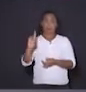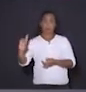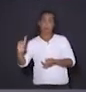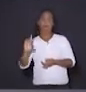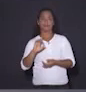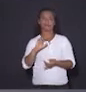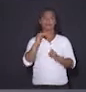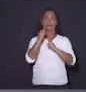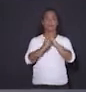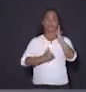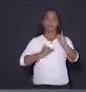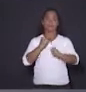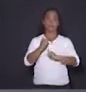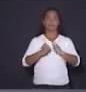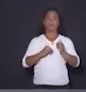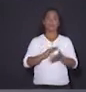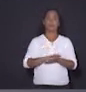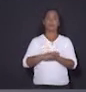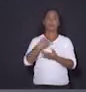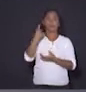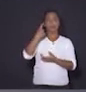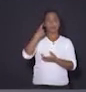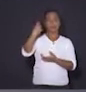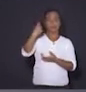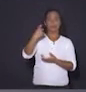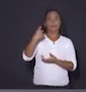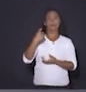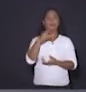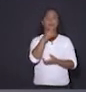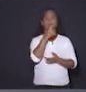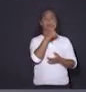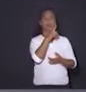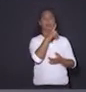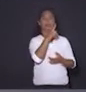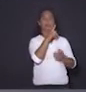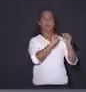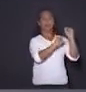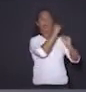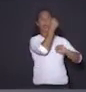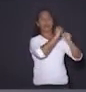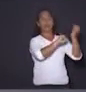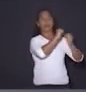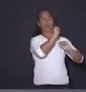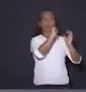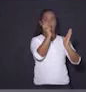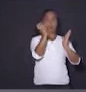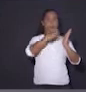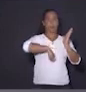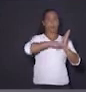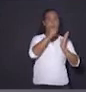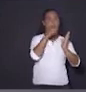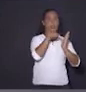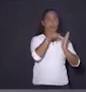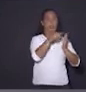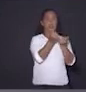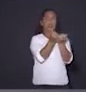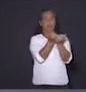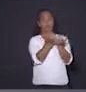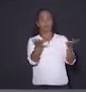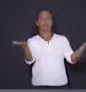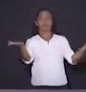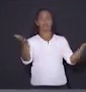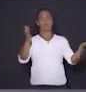e que se suicidou depois de uma pressão da indústria de direitos autorais contra iniciativas que ele tinha feito de compartilhamento de conteúdo